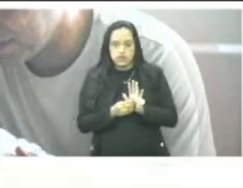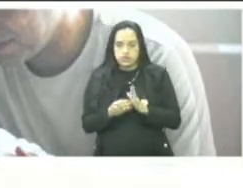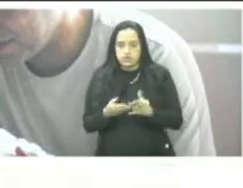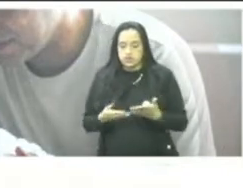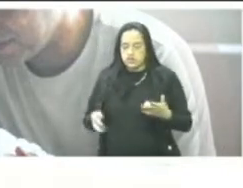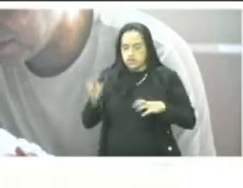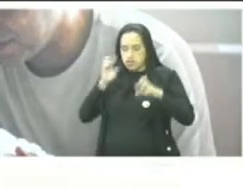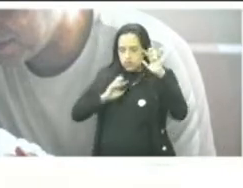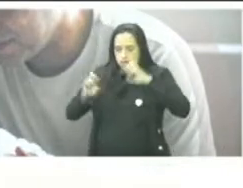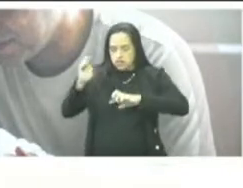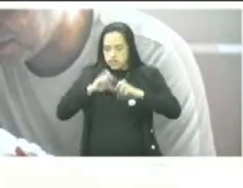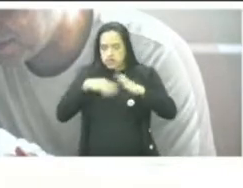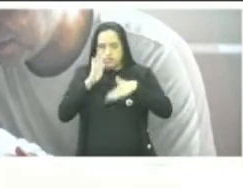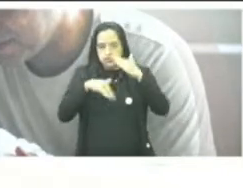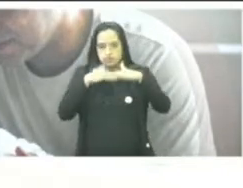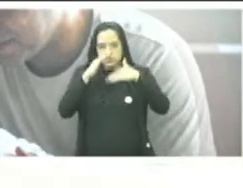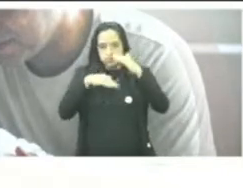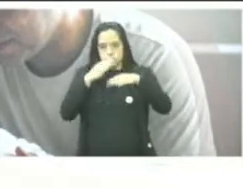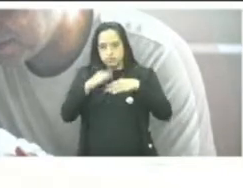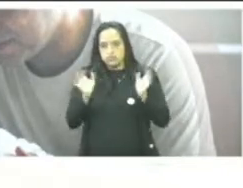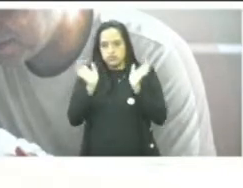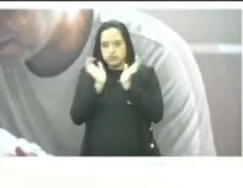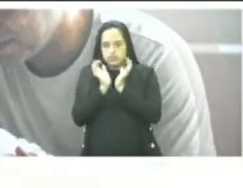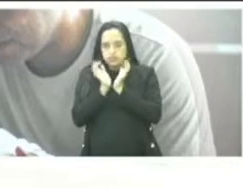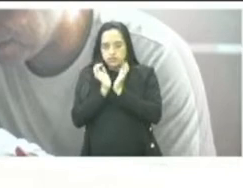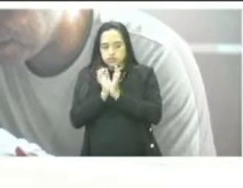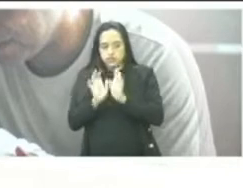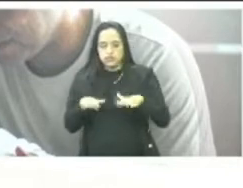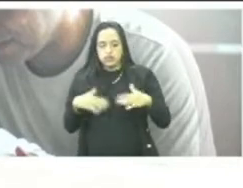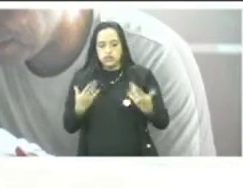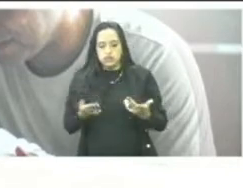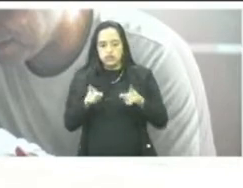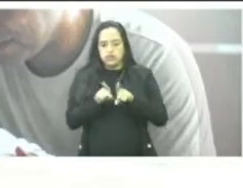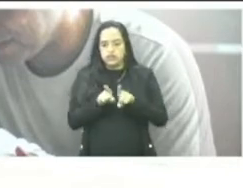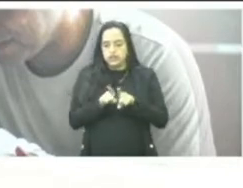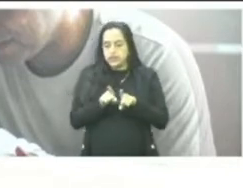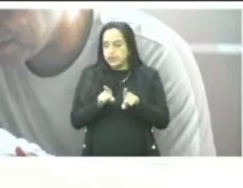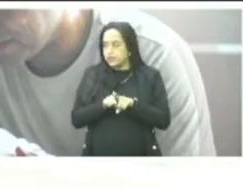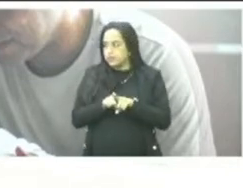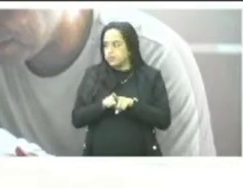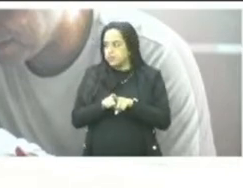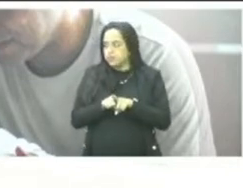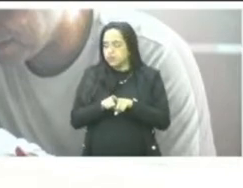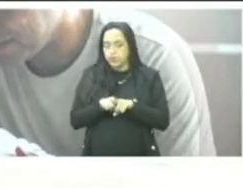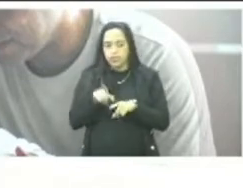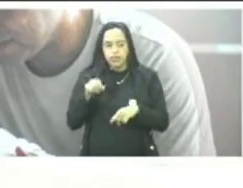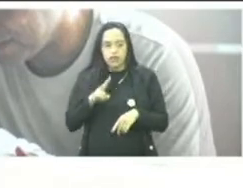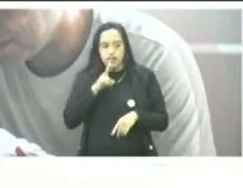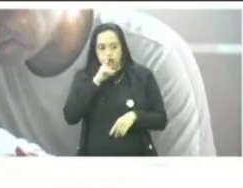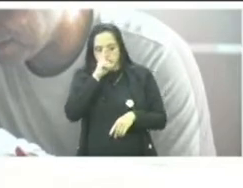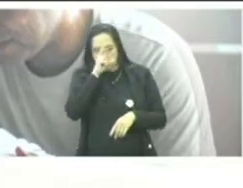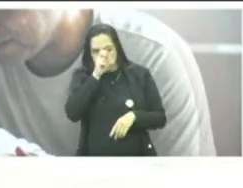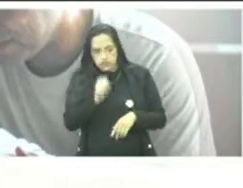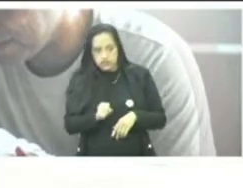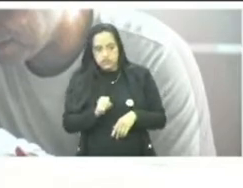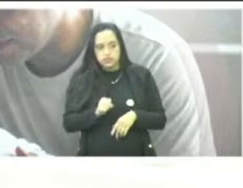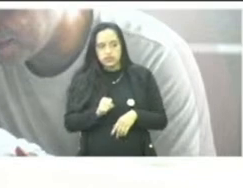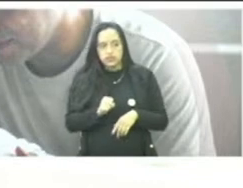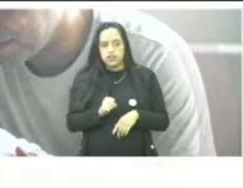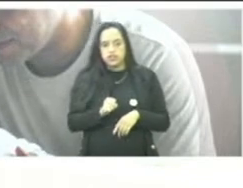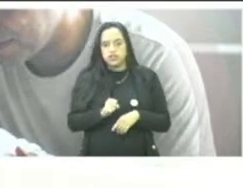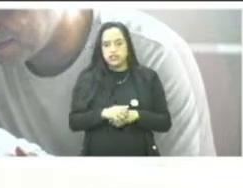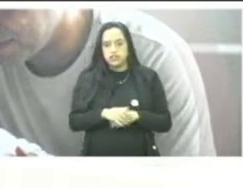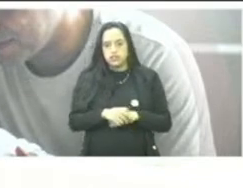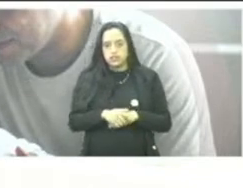de desempenho, né, das equipes. Então, também um mecanismo para fortalecer, né,